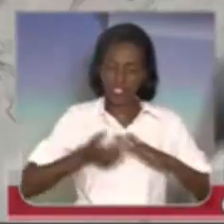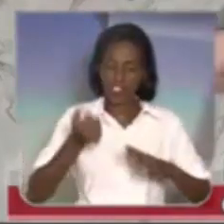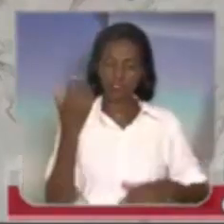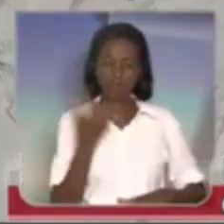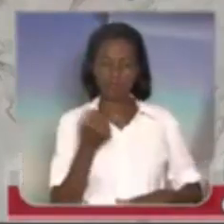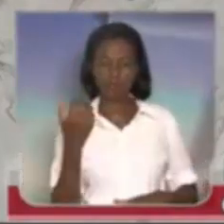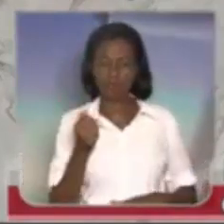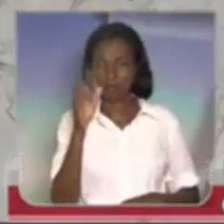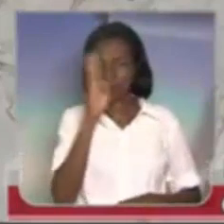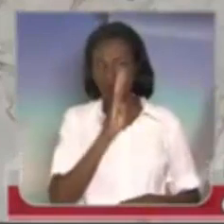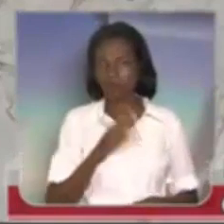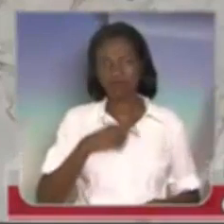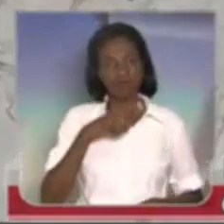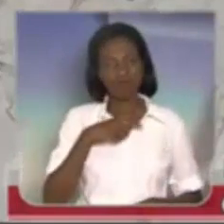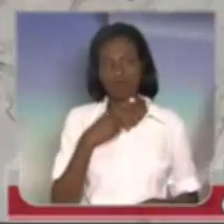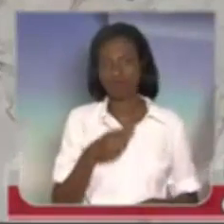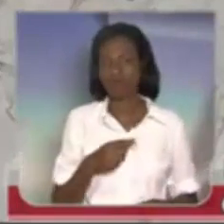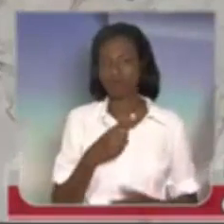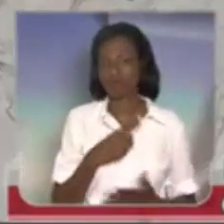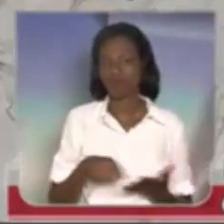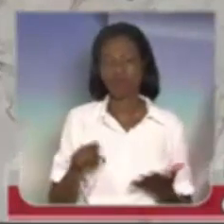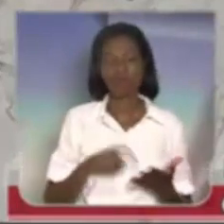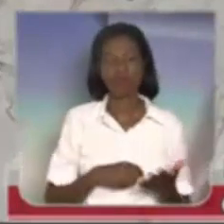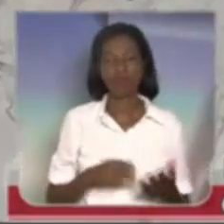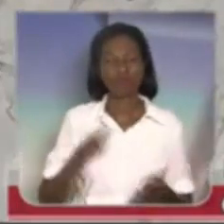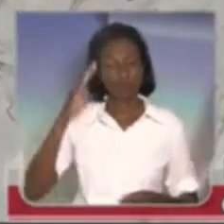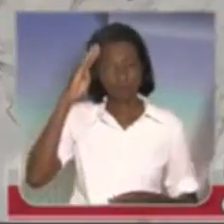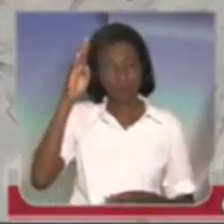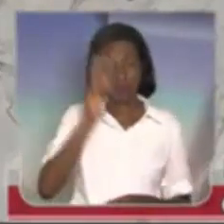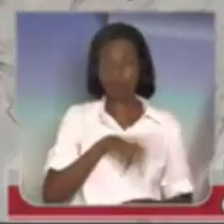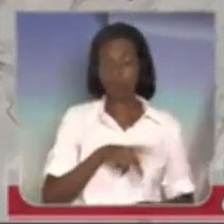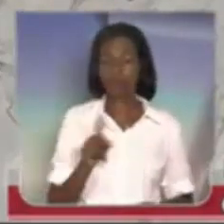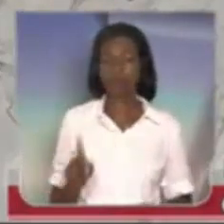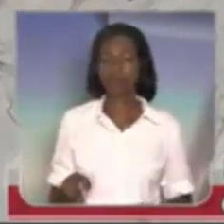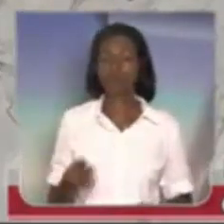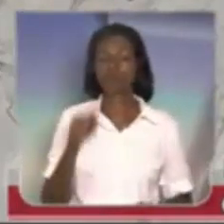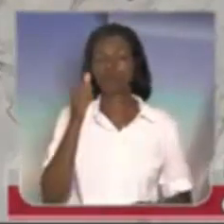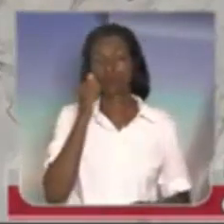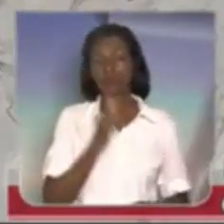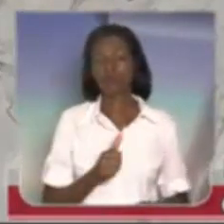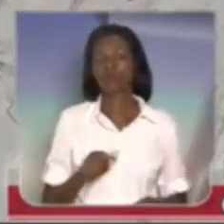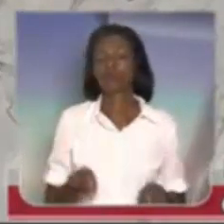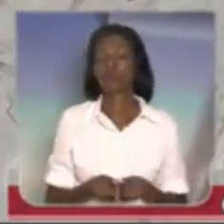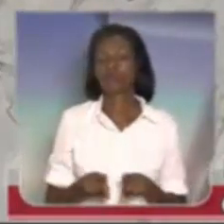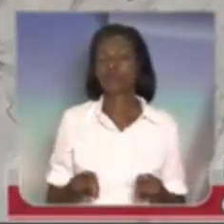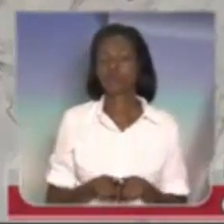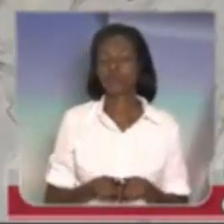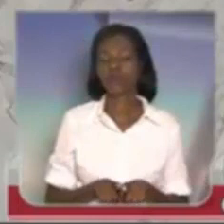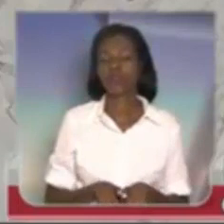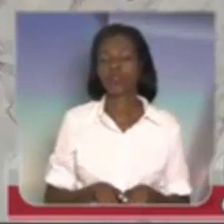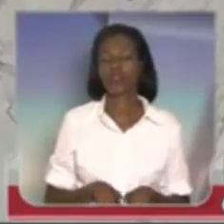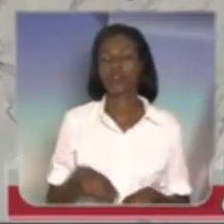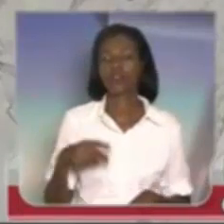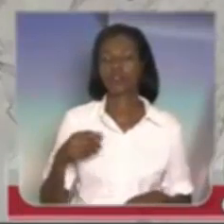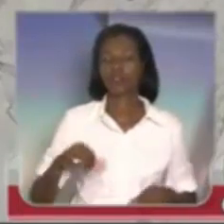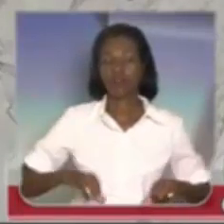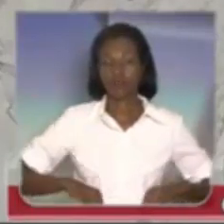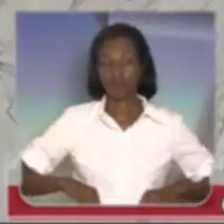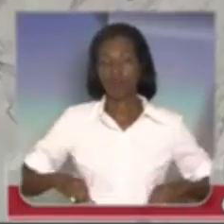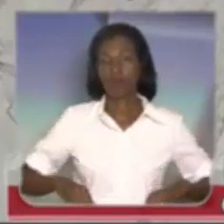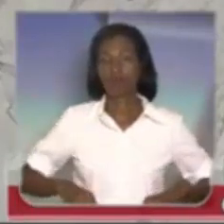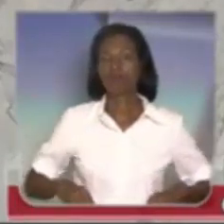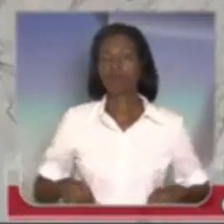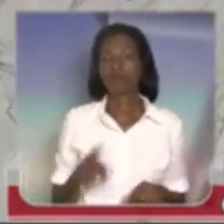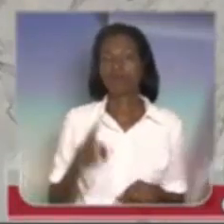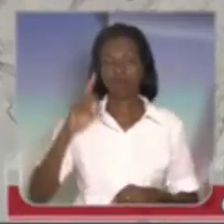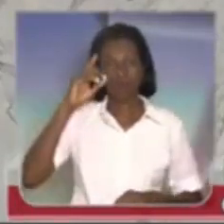ninguém mais vai se aposentar e sobretudo os professores e as mulheres também serão duramente prejudicadas e